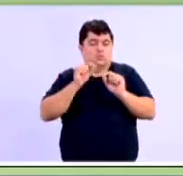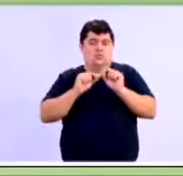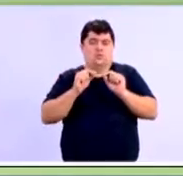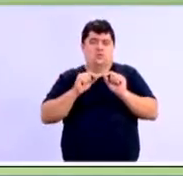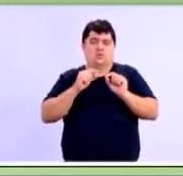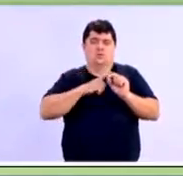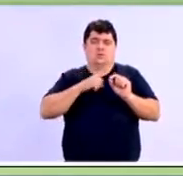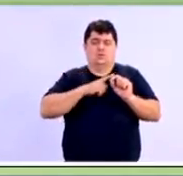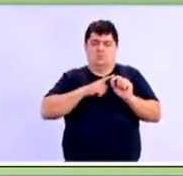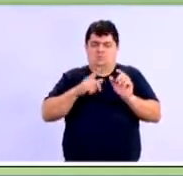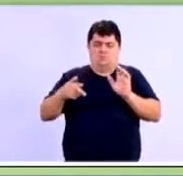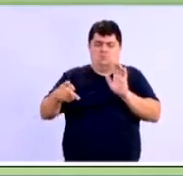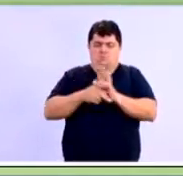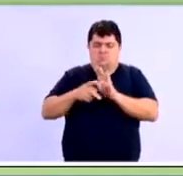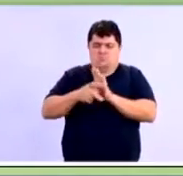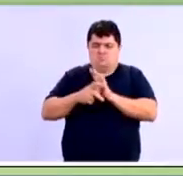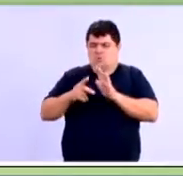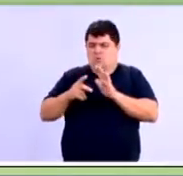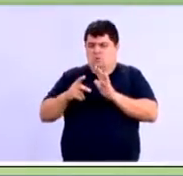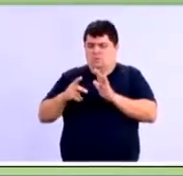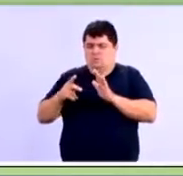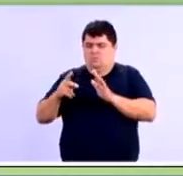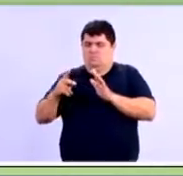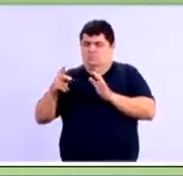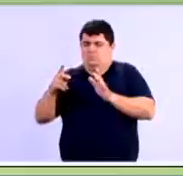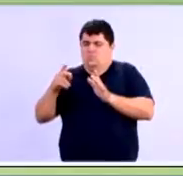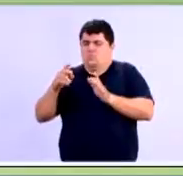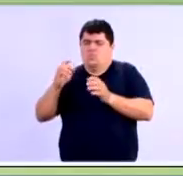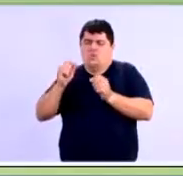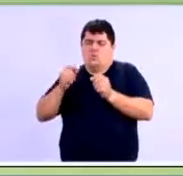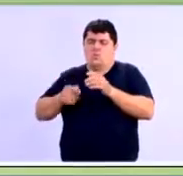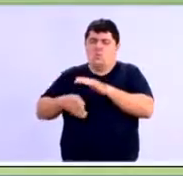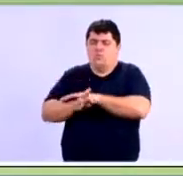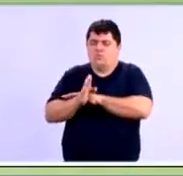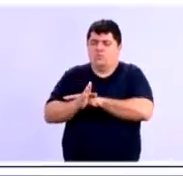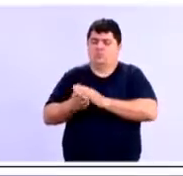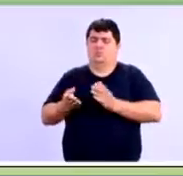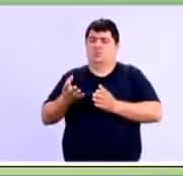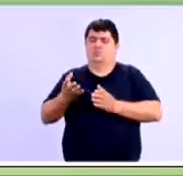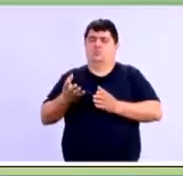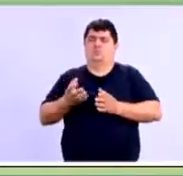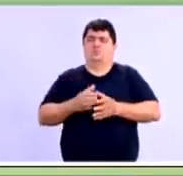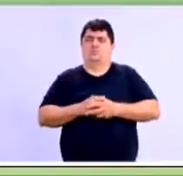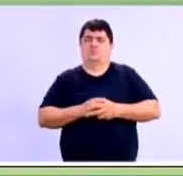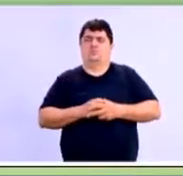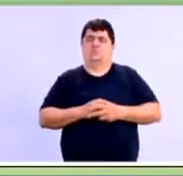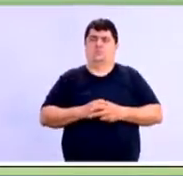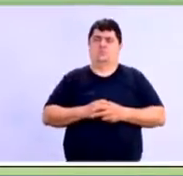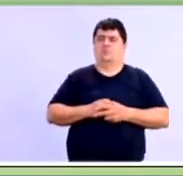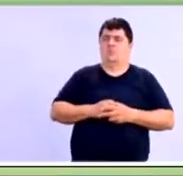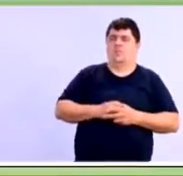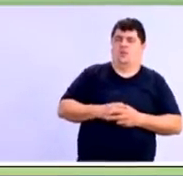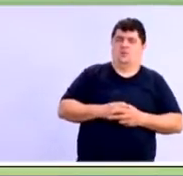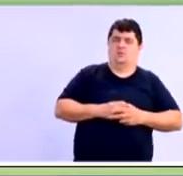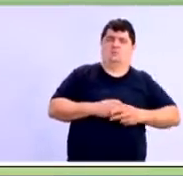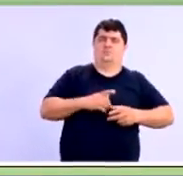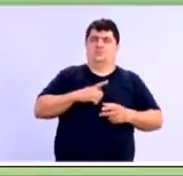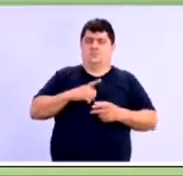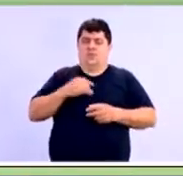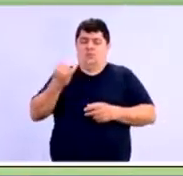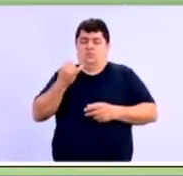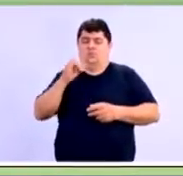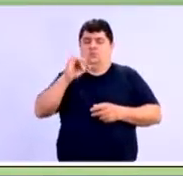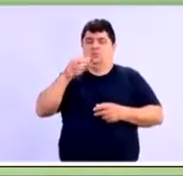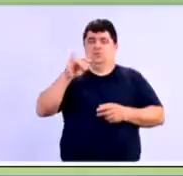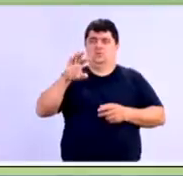partes específicas dos investimentos. O que eu investi, o que eu quero. Qual parte? Então, esses índices, eu vou pegar